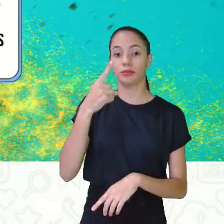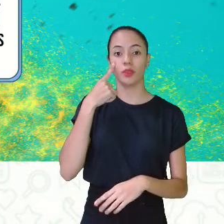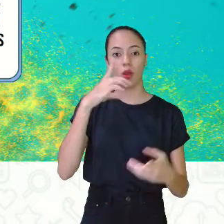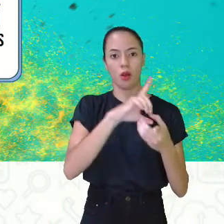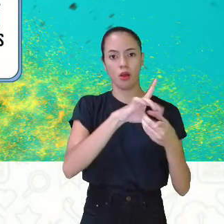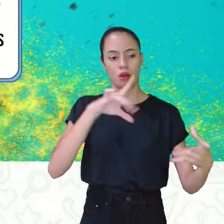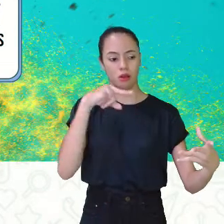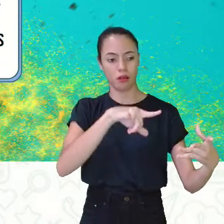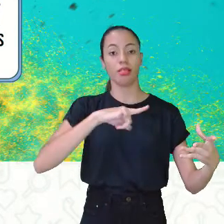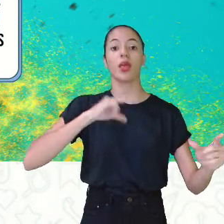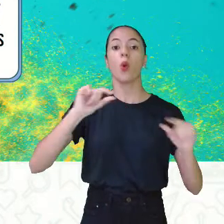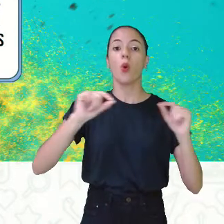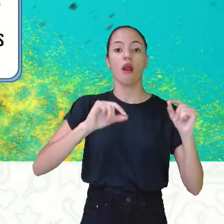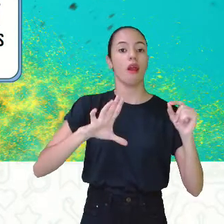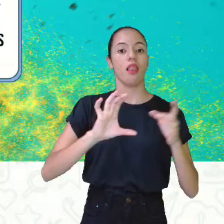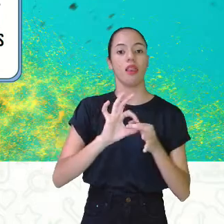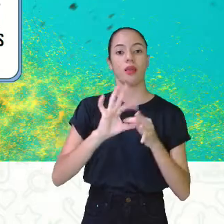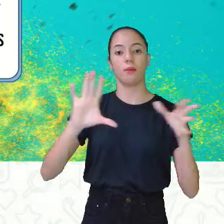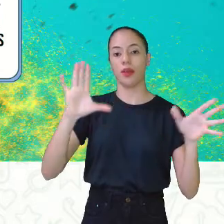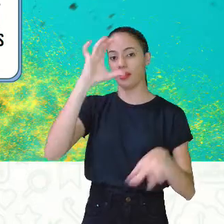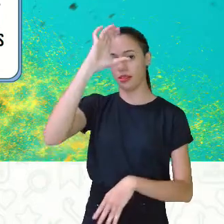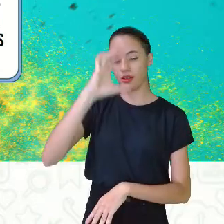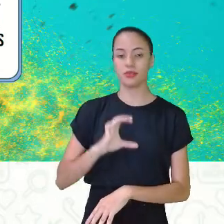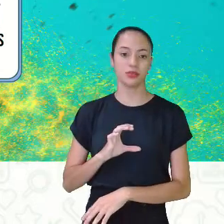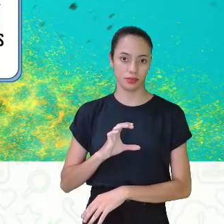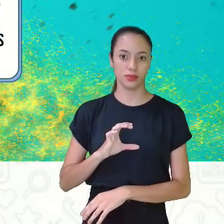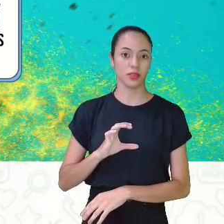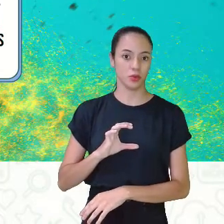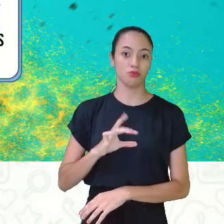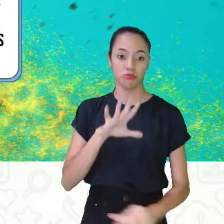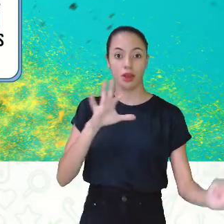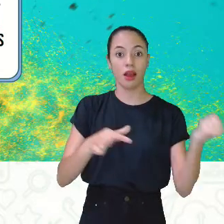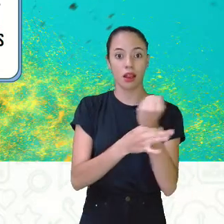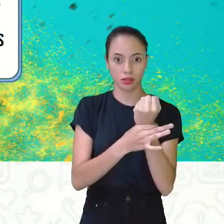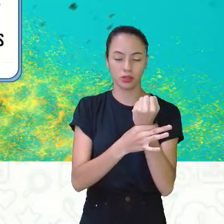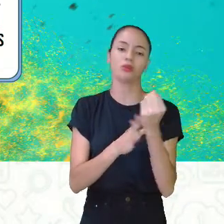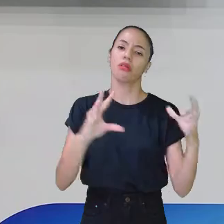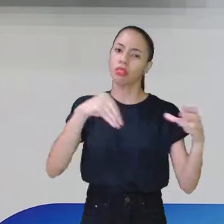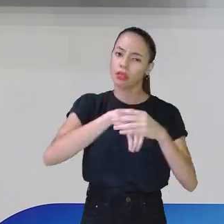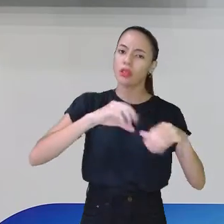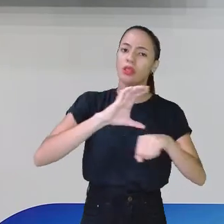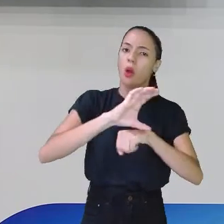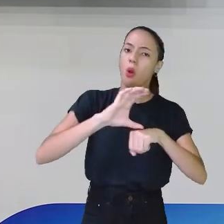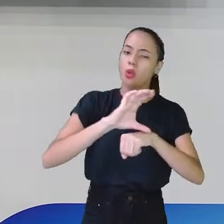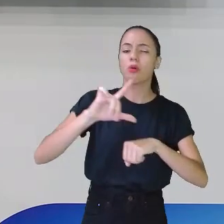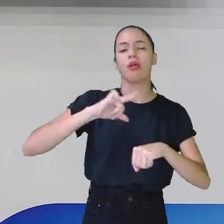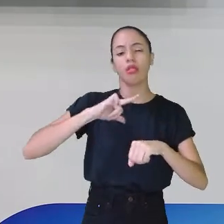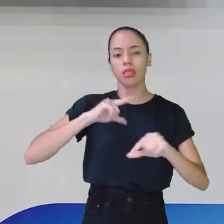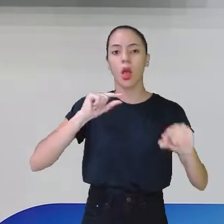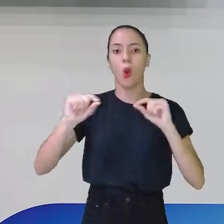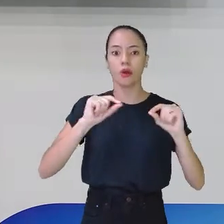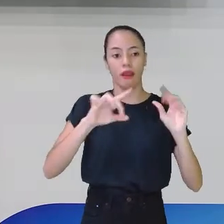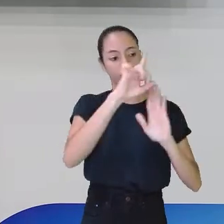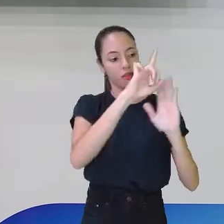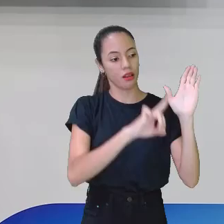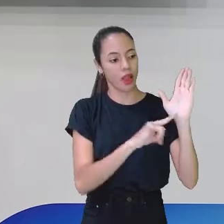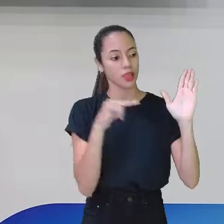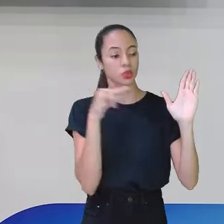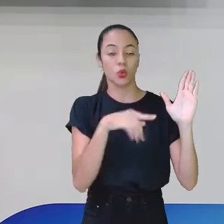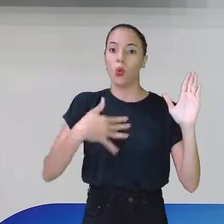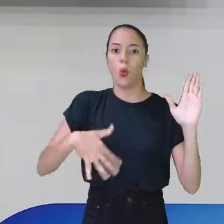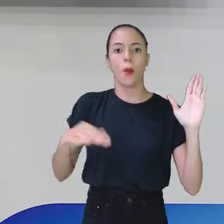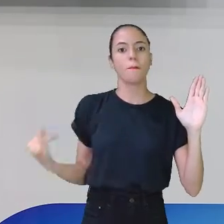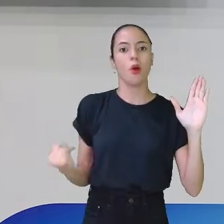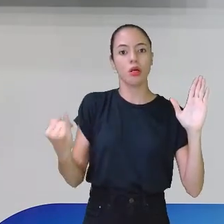liberdades civis garantidas, como a gente vê aí na nossa Constituição, né? Alguns direitos fundamentais para uma vida digna